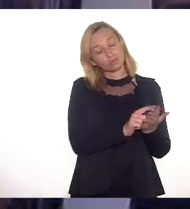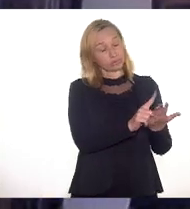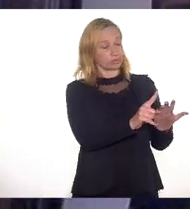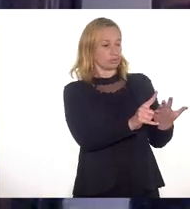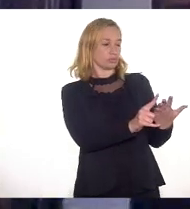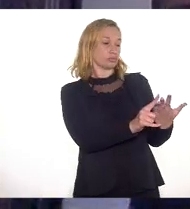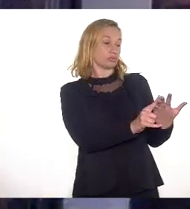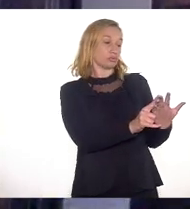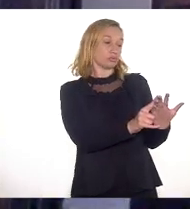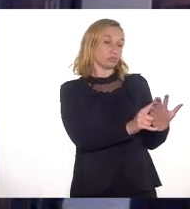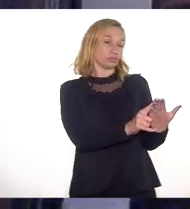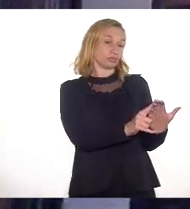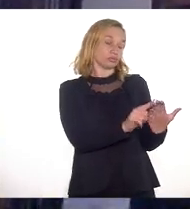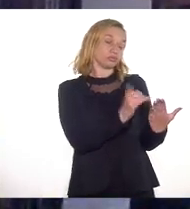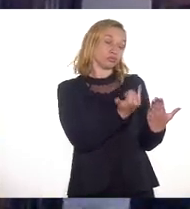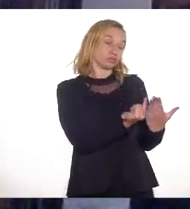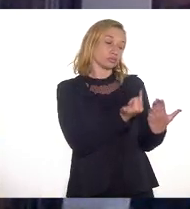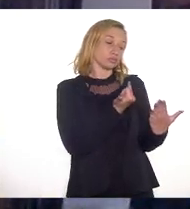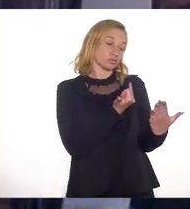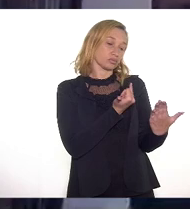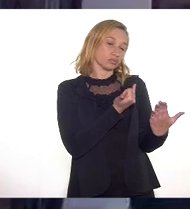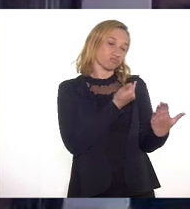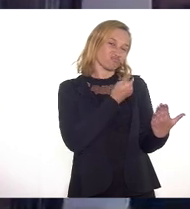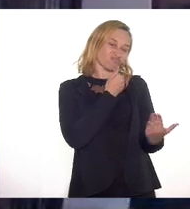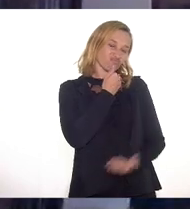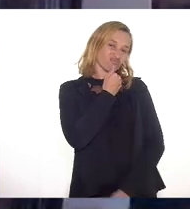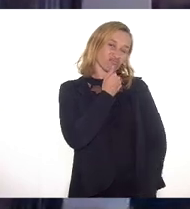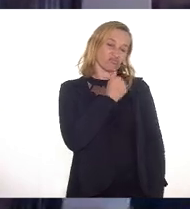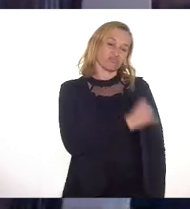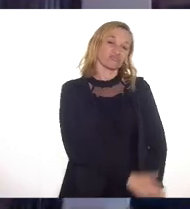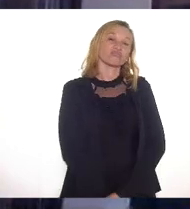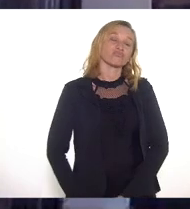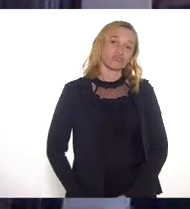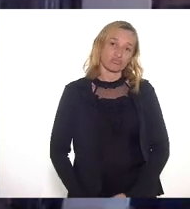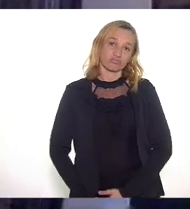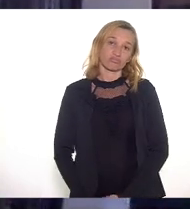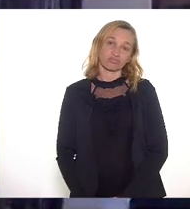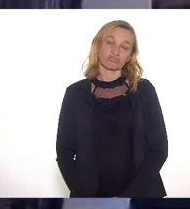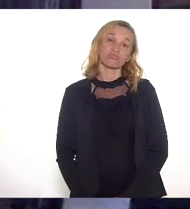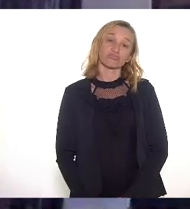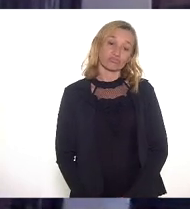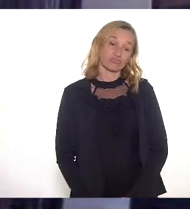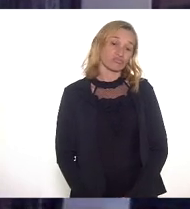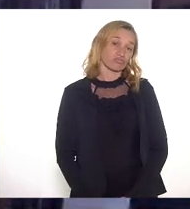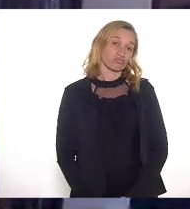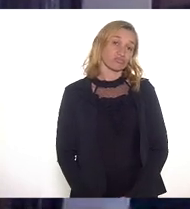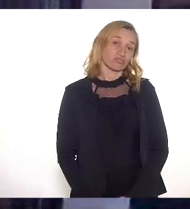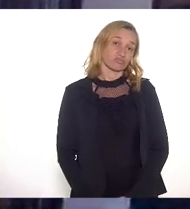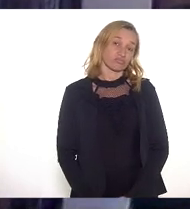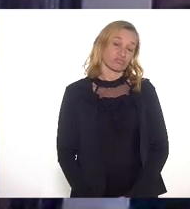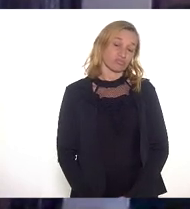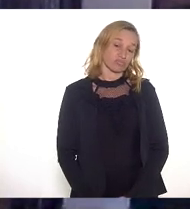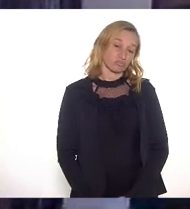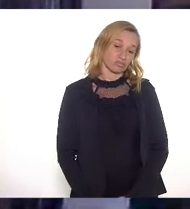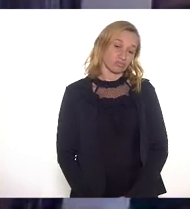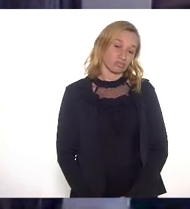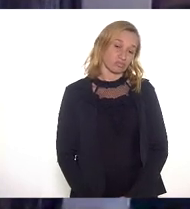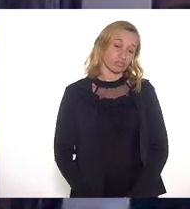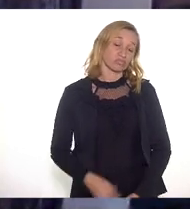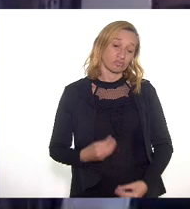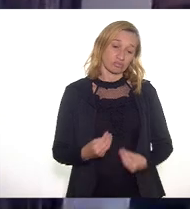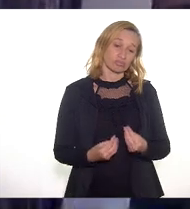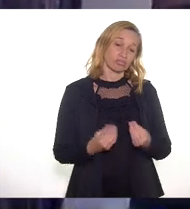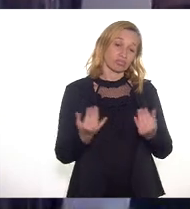geralmente tem notícias tristes. Quer dizer, é inadmissível, né? E a